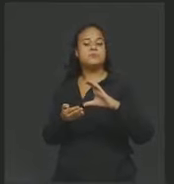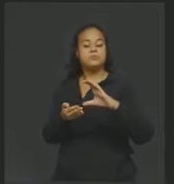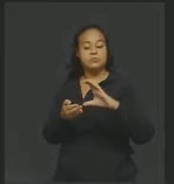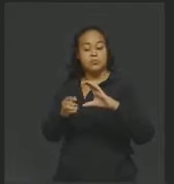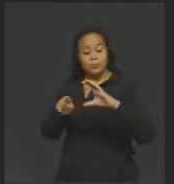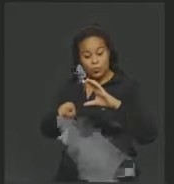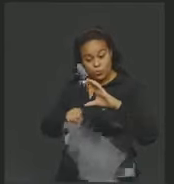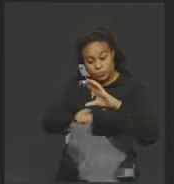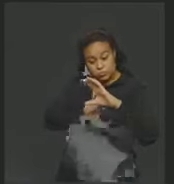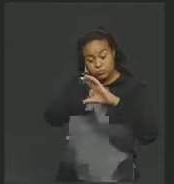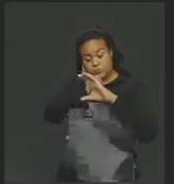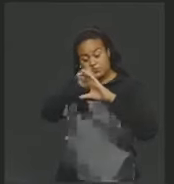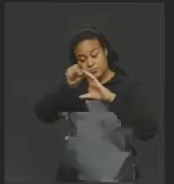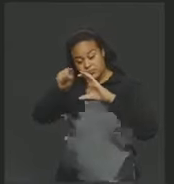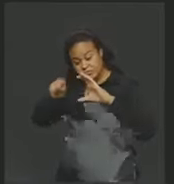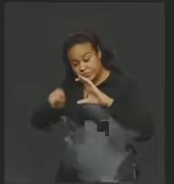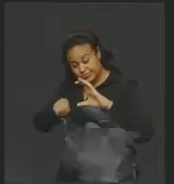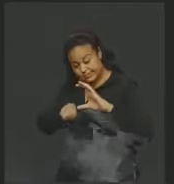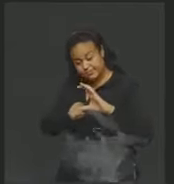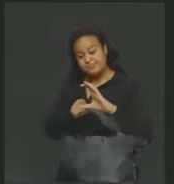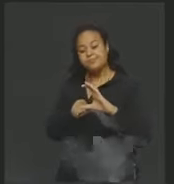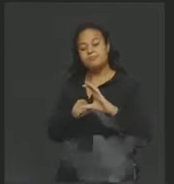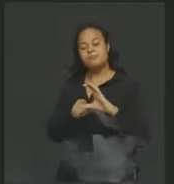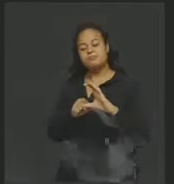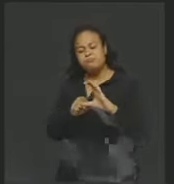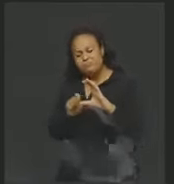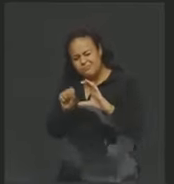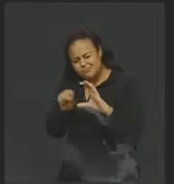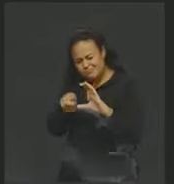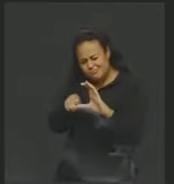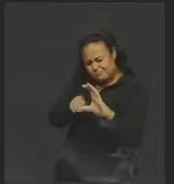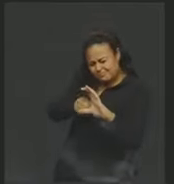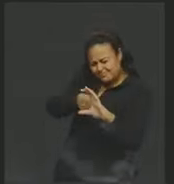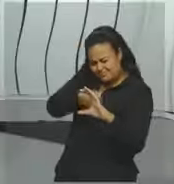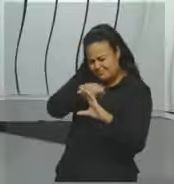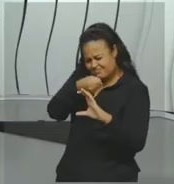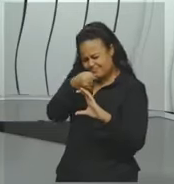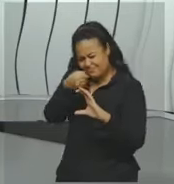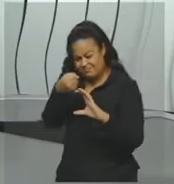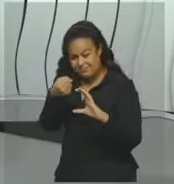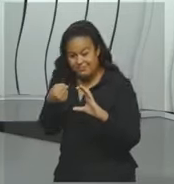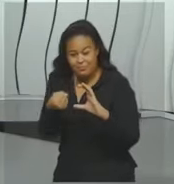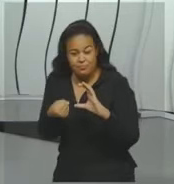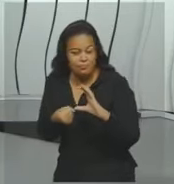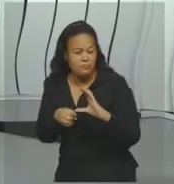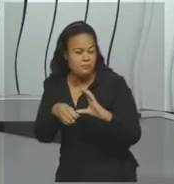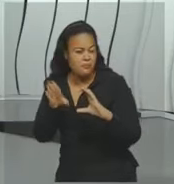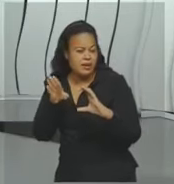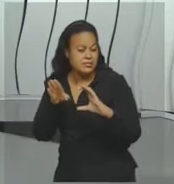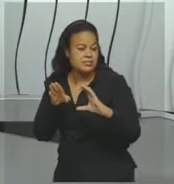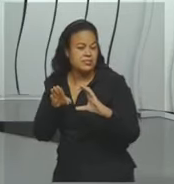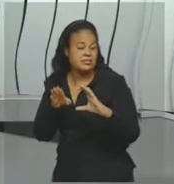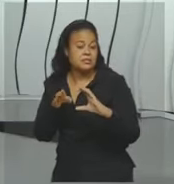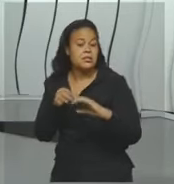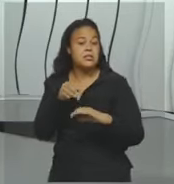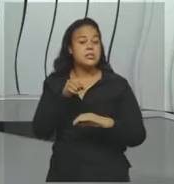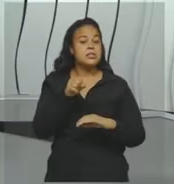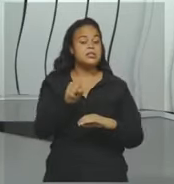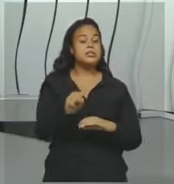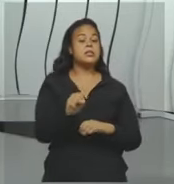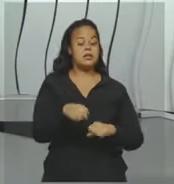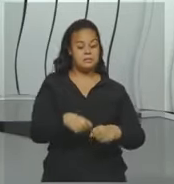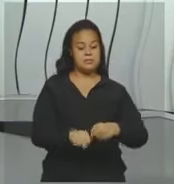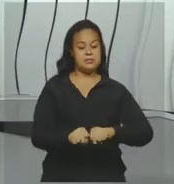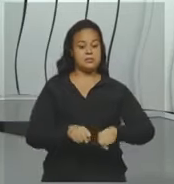completa dela, ela vai gerar muito mais força aqui nesse centro. Então, quando você troca de marcha em bicicleta, o que